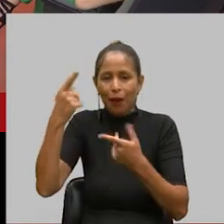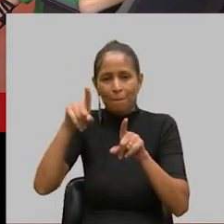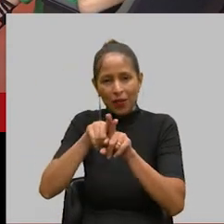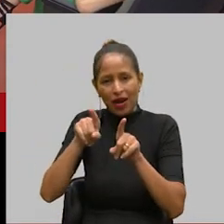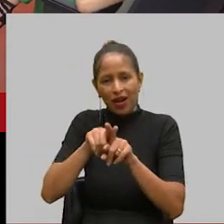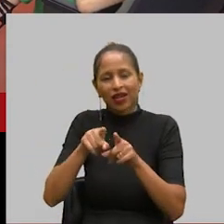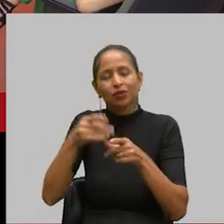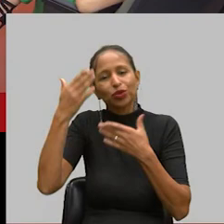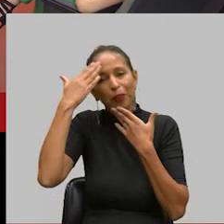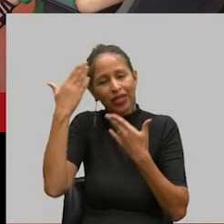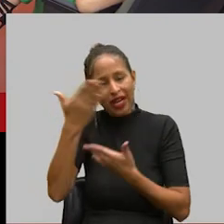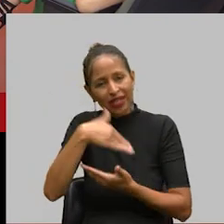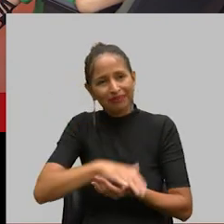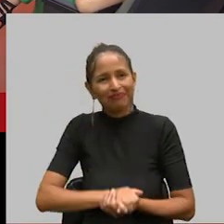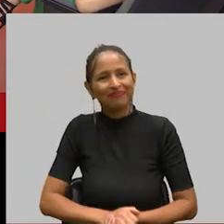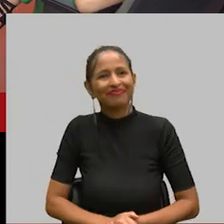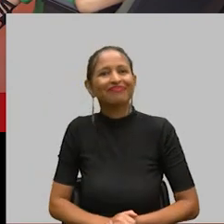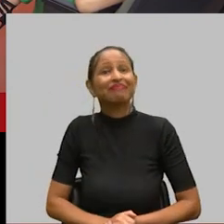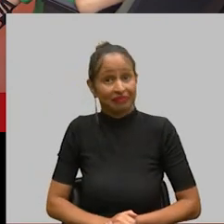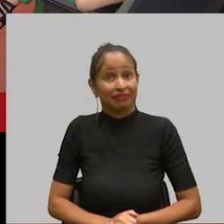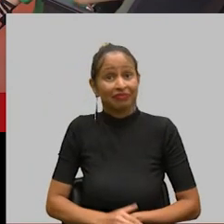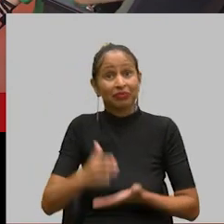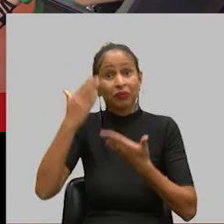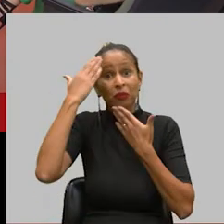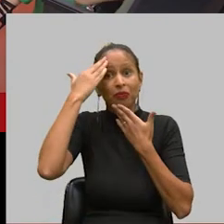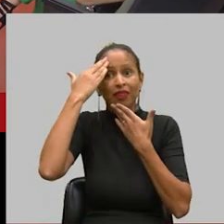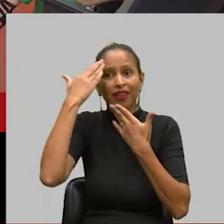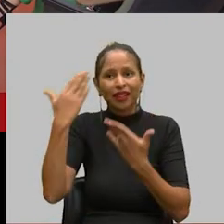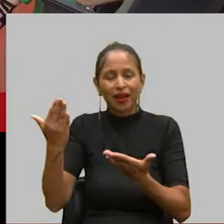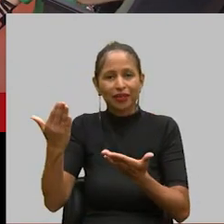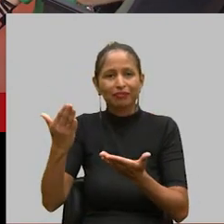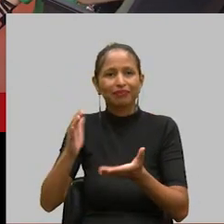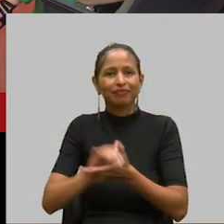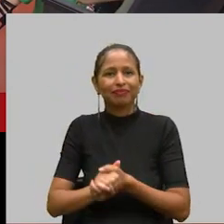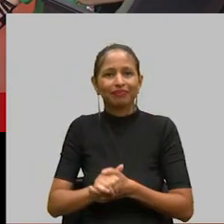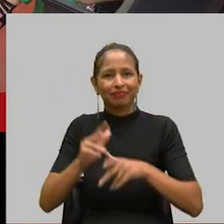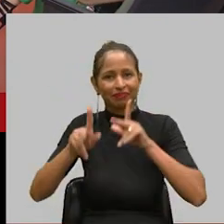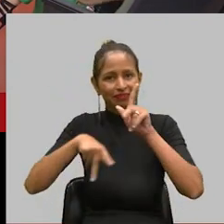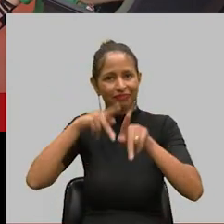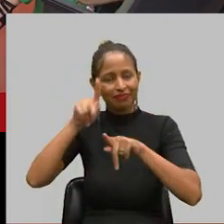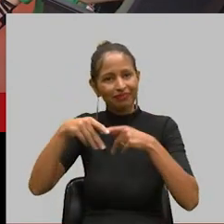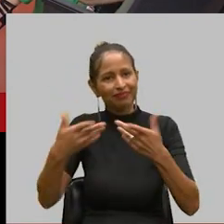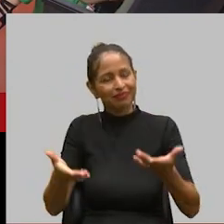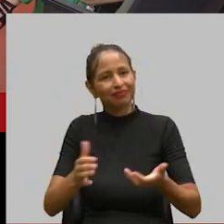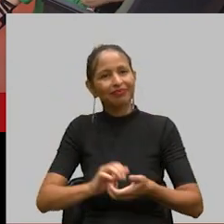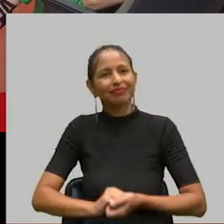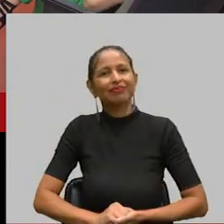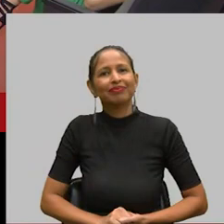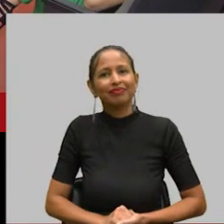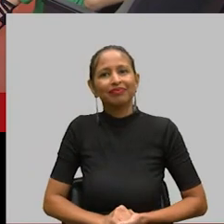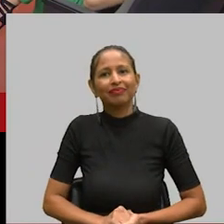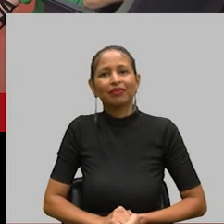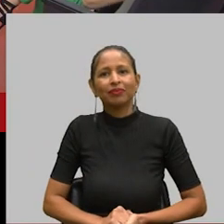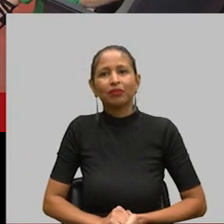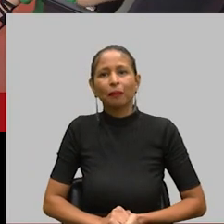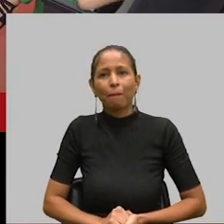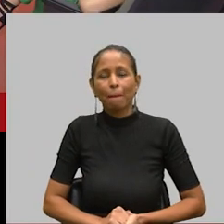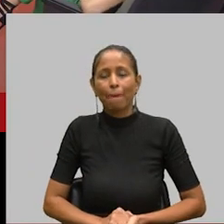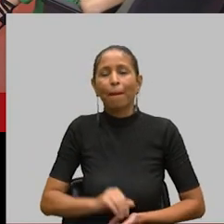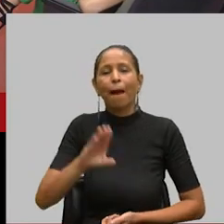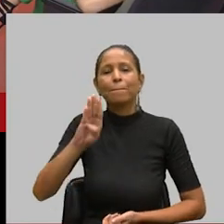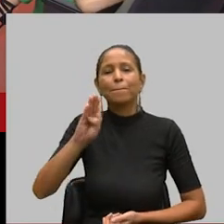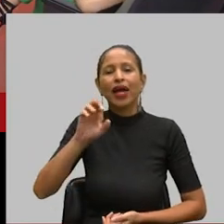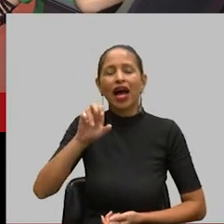o tempo mesmo Obrigado Matilde de Araújo Lima Obrigado a todos os nossos debatedores com a palavra deputada Beatriz